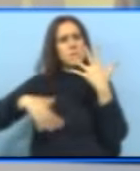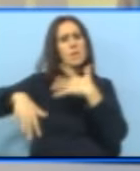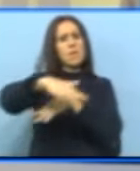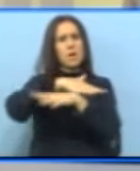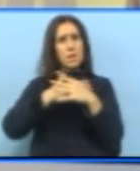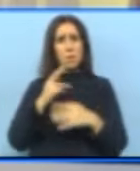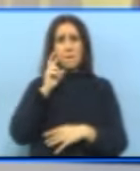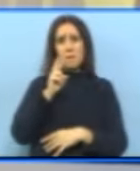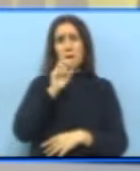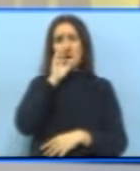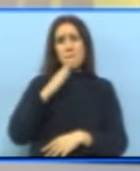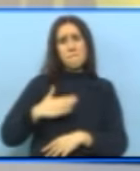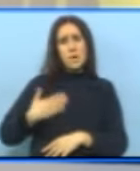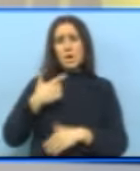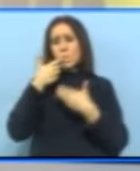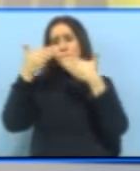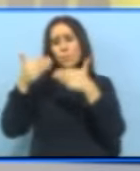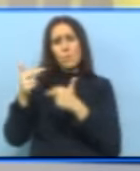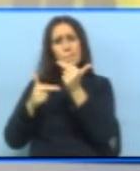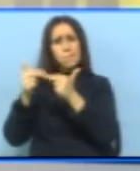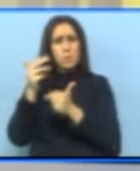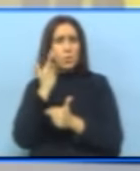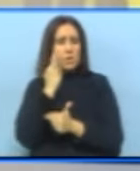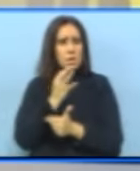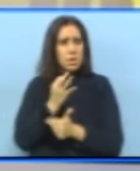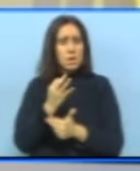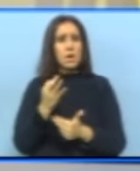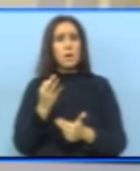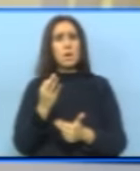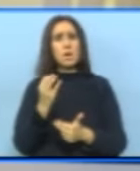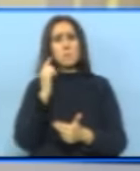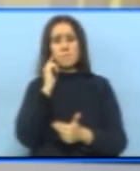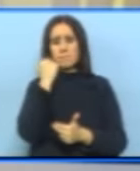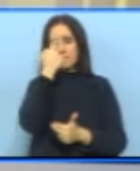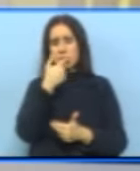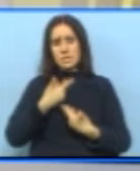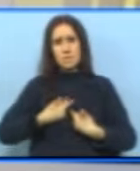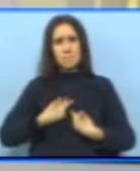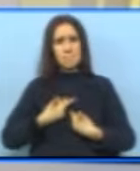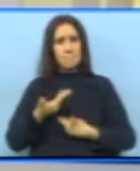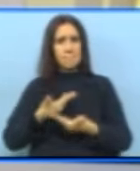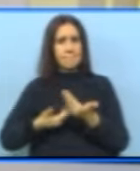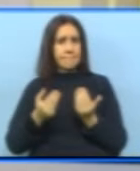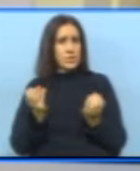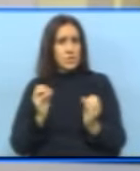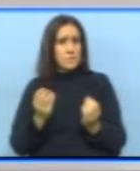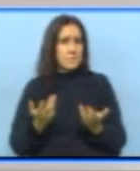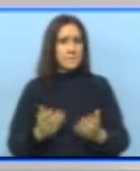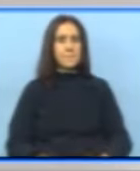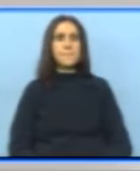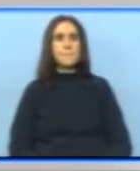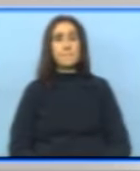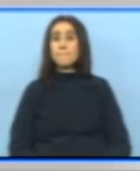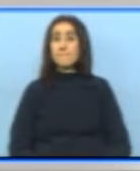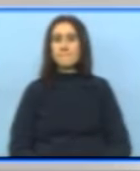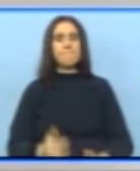a erguerem-se ou tentativas disso, e mais do que dar a outra face, enfim. É esse um pouco o